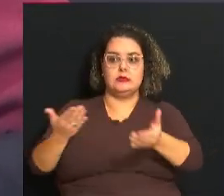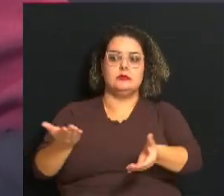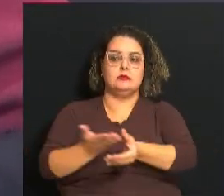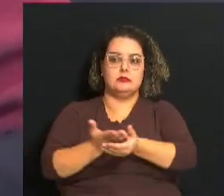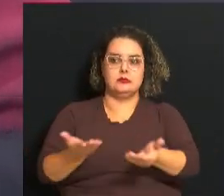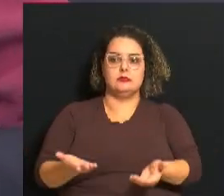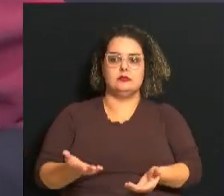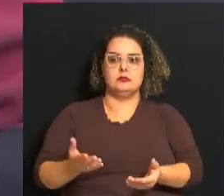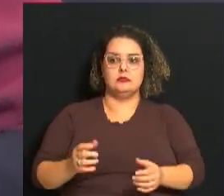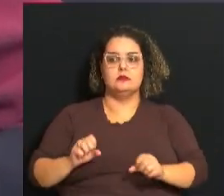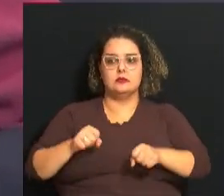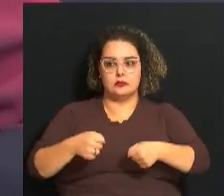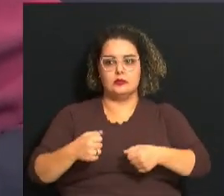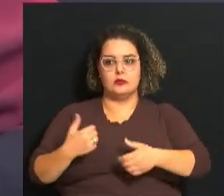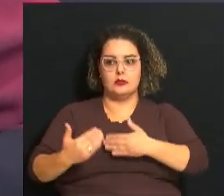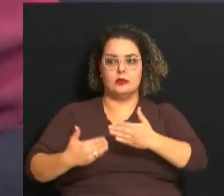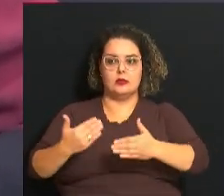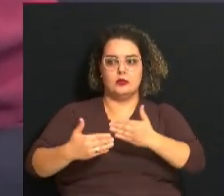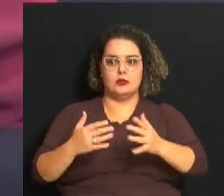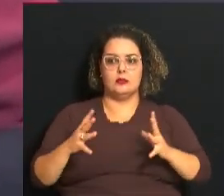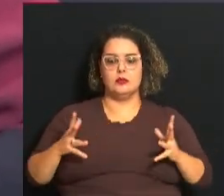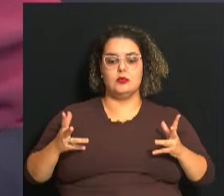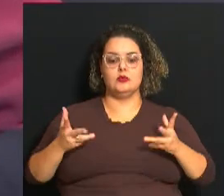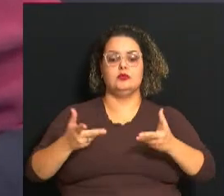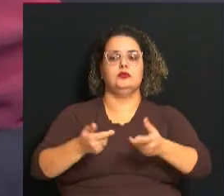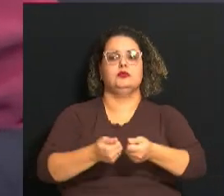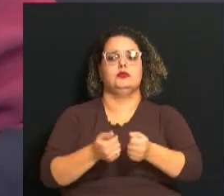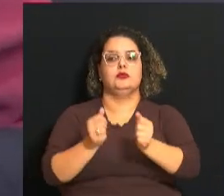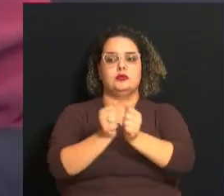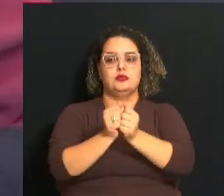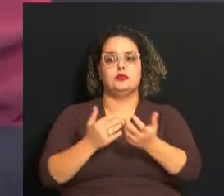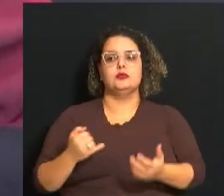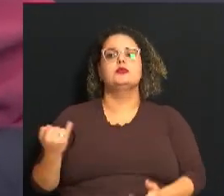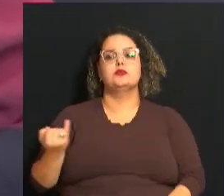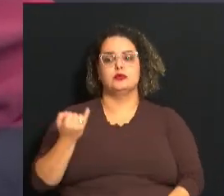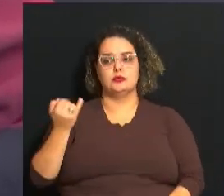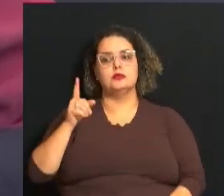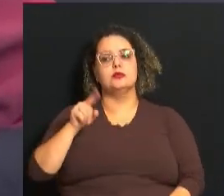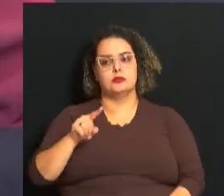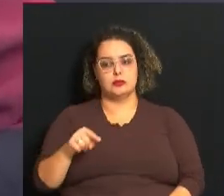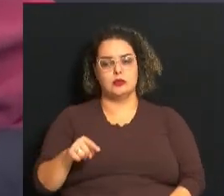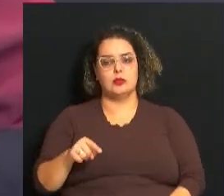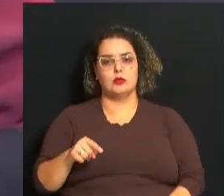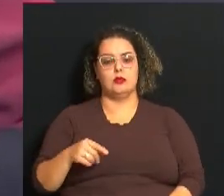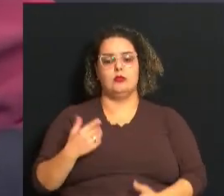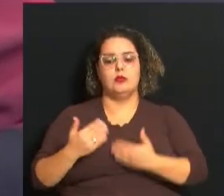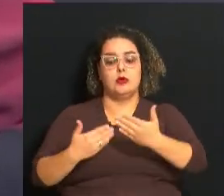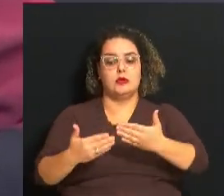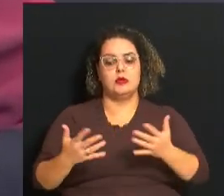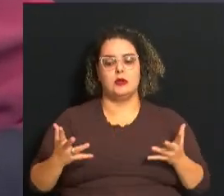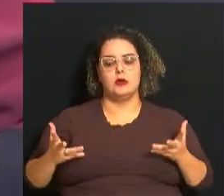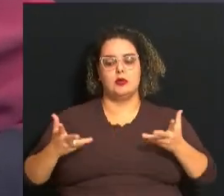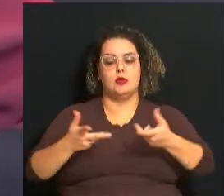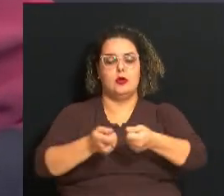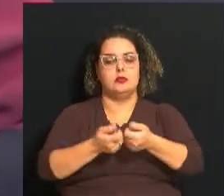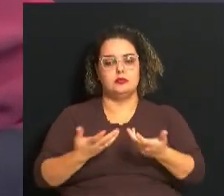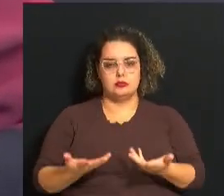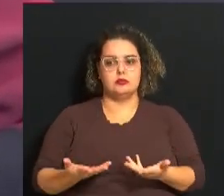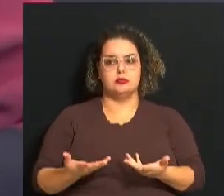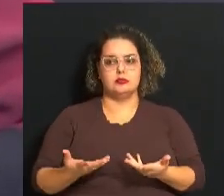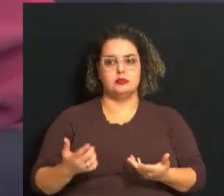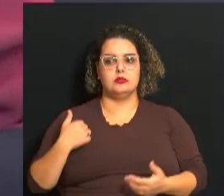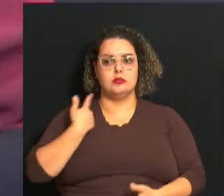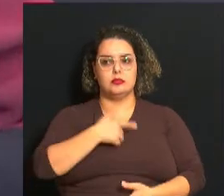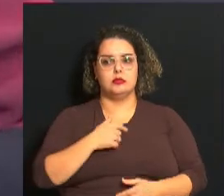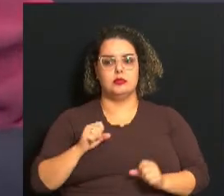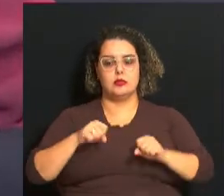postar cada vez mais em processo coletivos né é muito importante processos coletivos nós precisamos nos defender